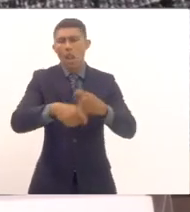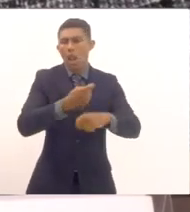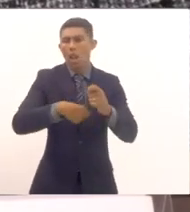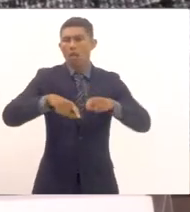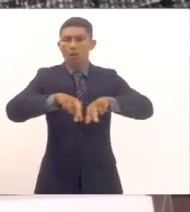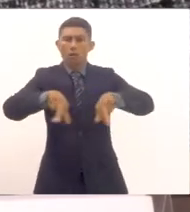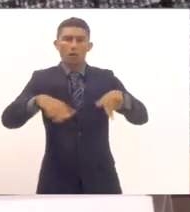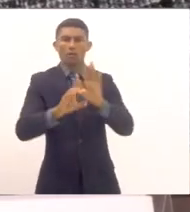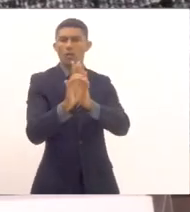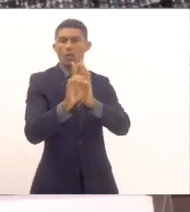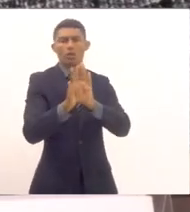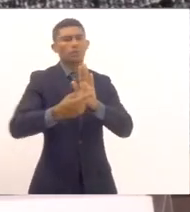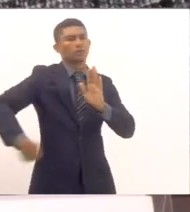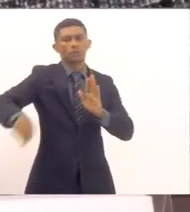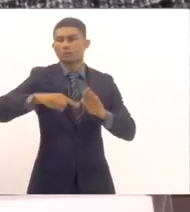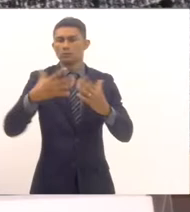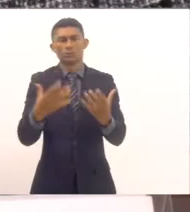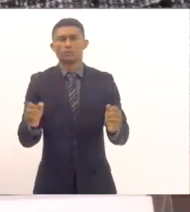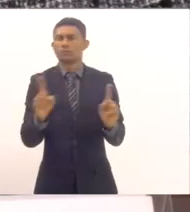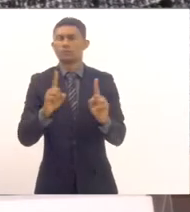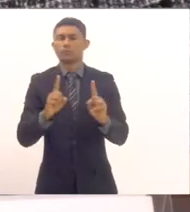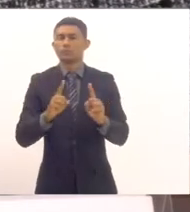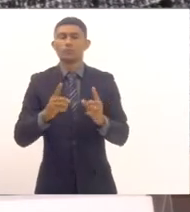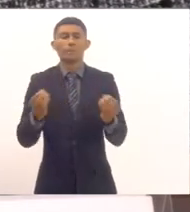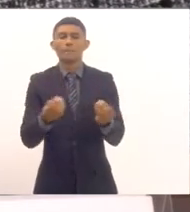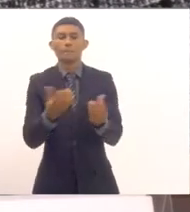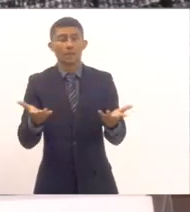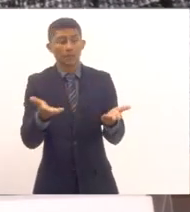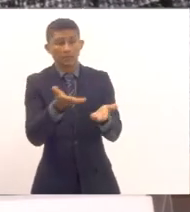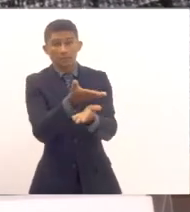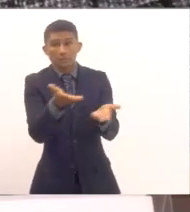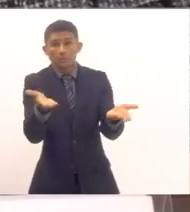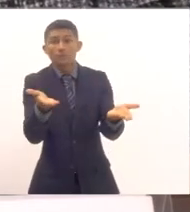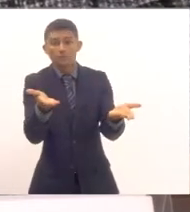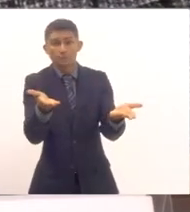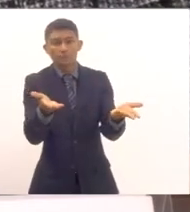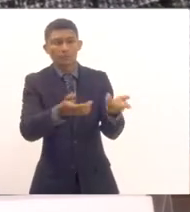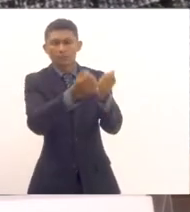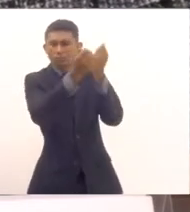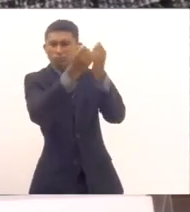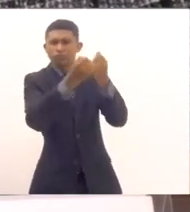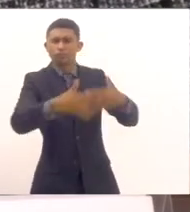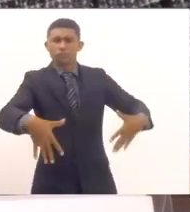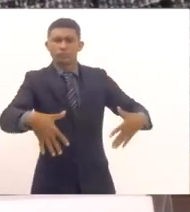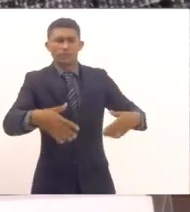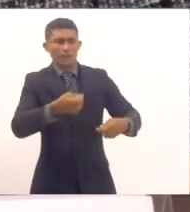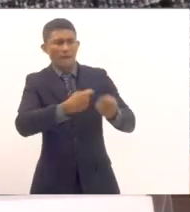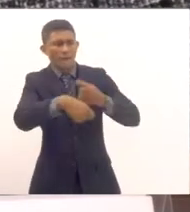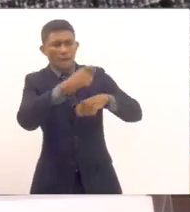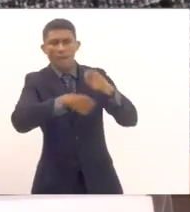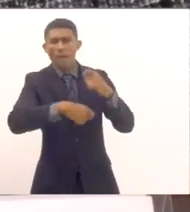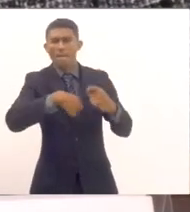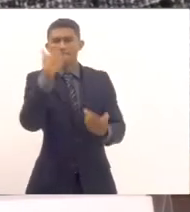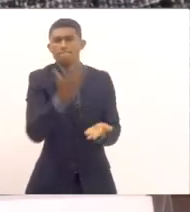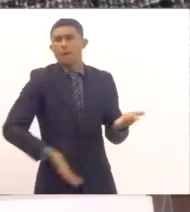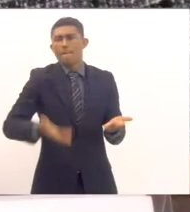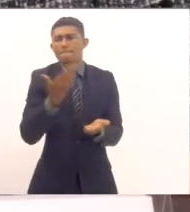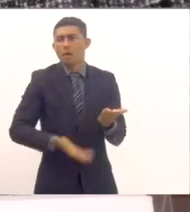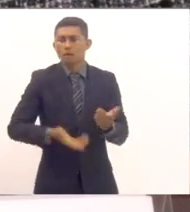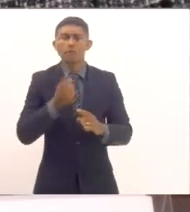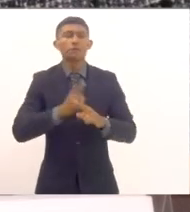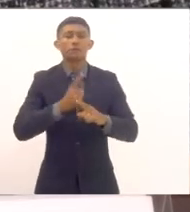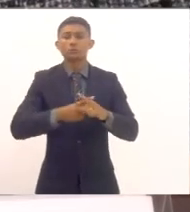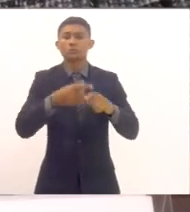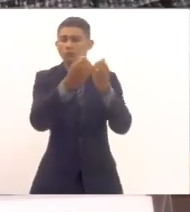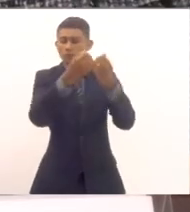dar um prejuízo forte ao bolso deles e um grande prejuízo não